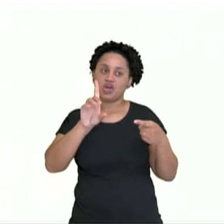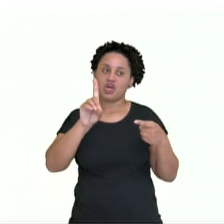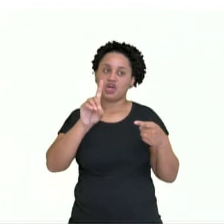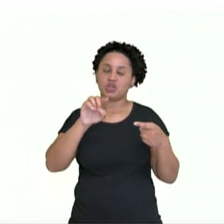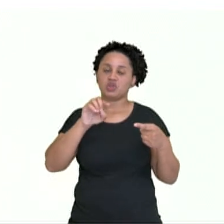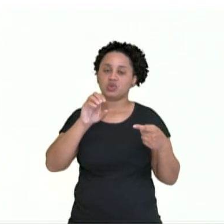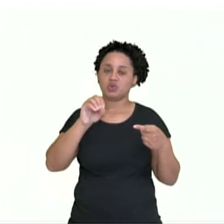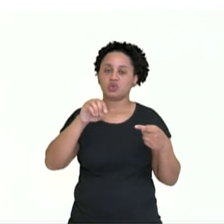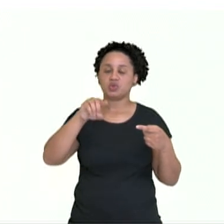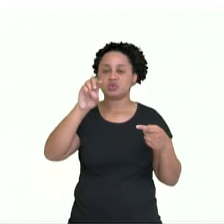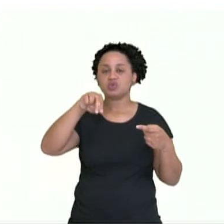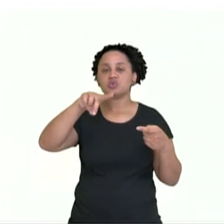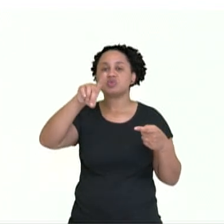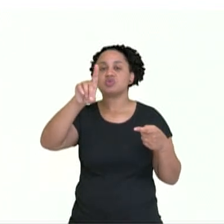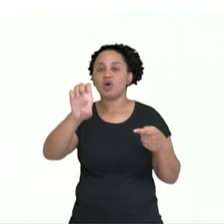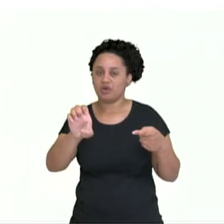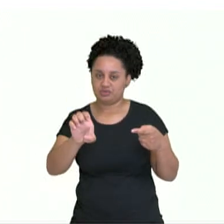chicos.